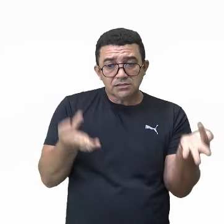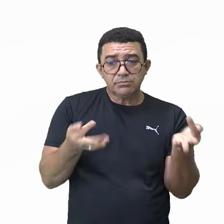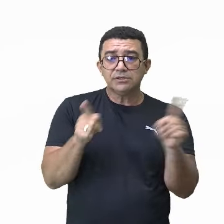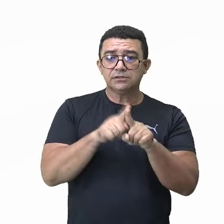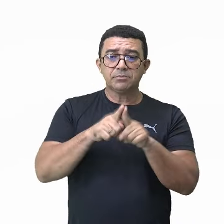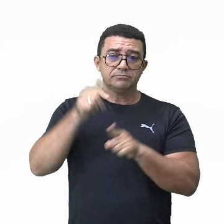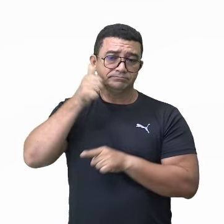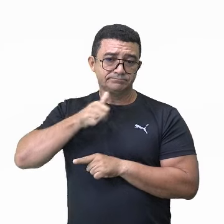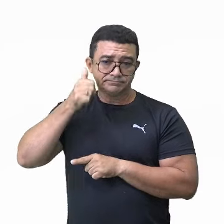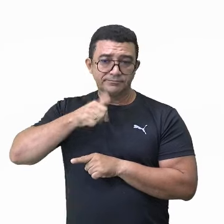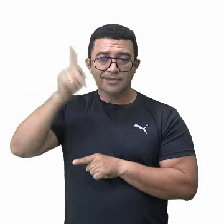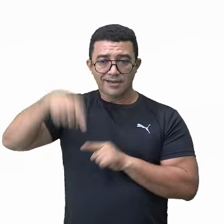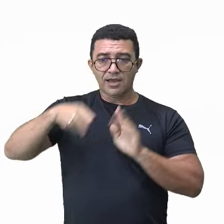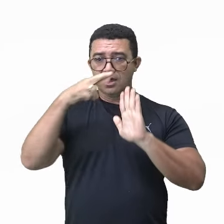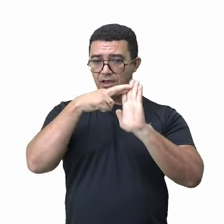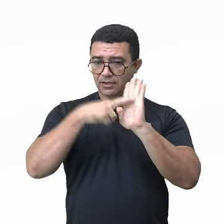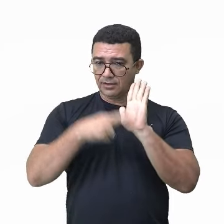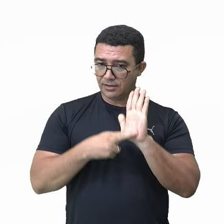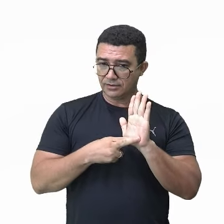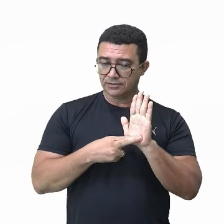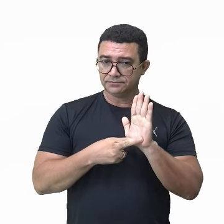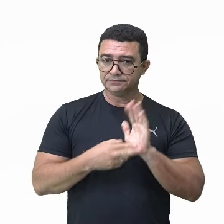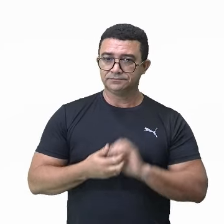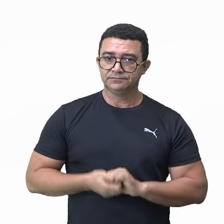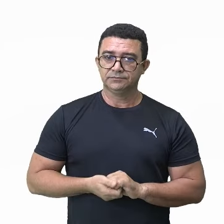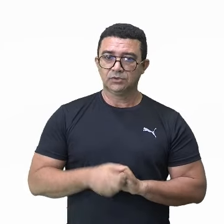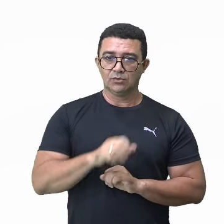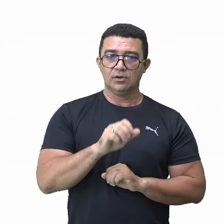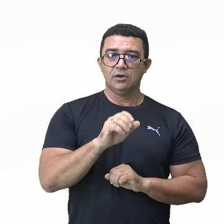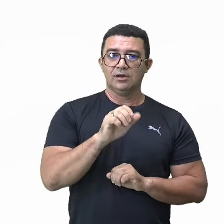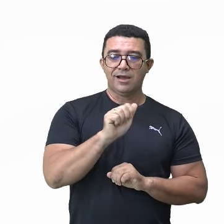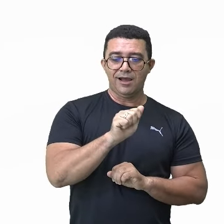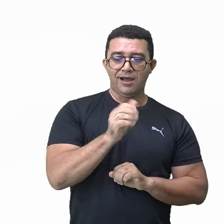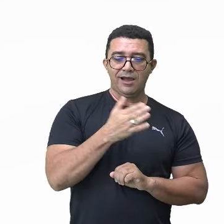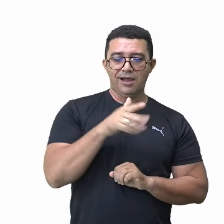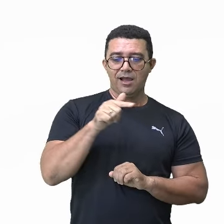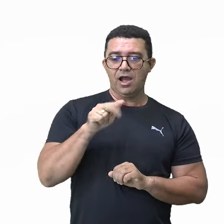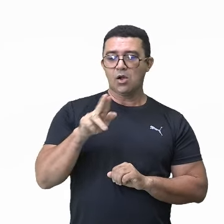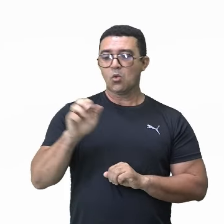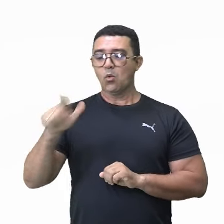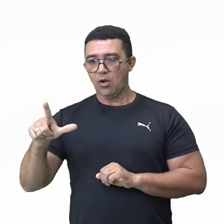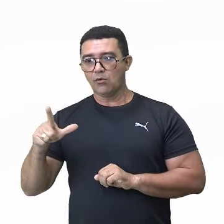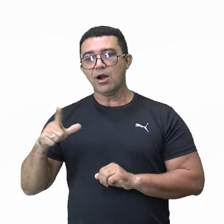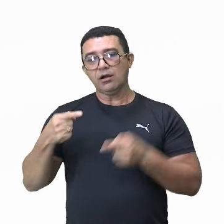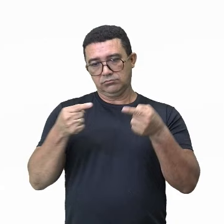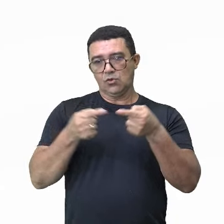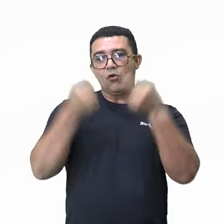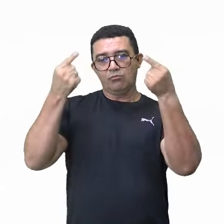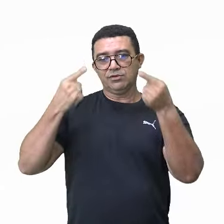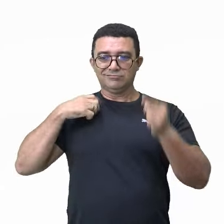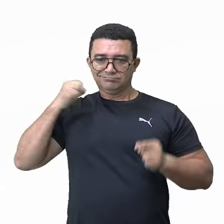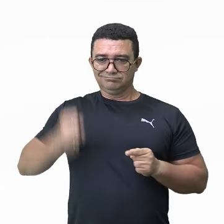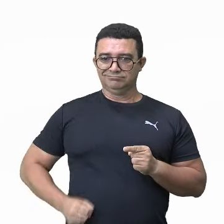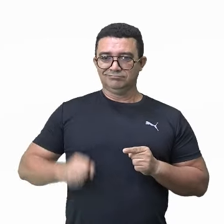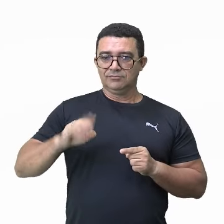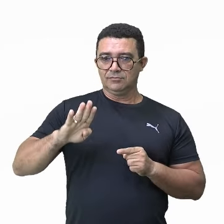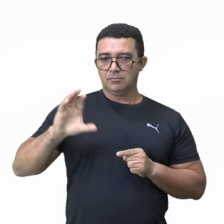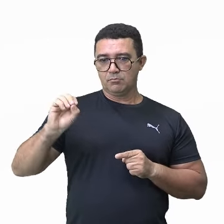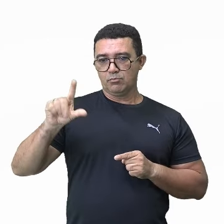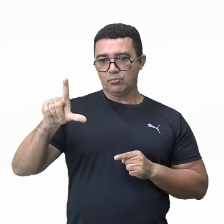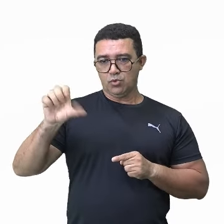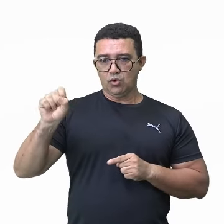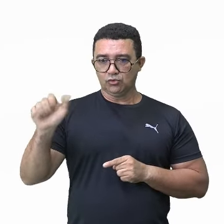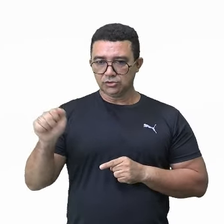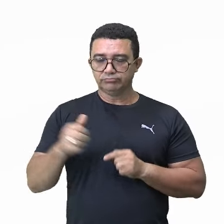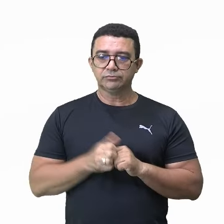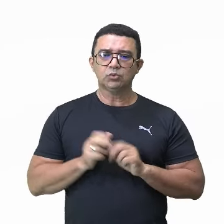a regra que e está posta aí o qual a qual concordam com o elemento a que fazem referência então toda vez